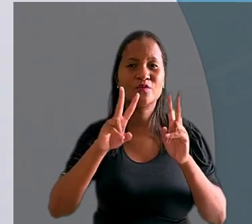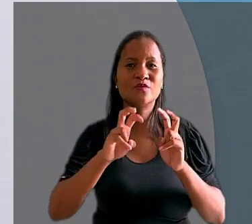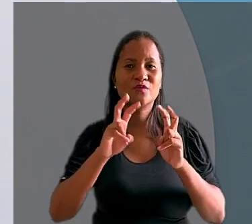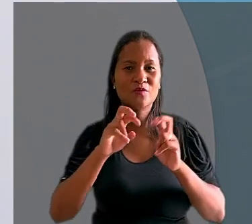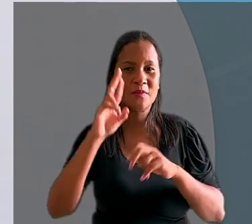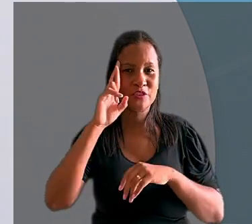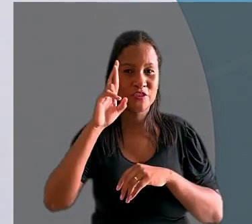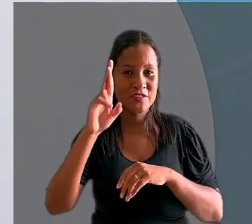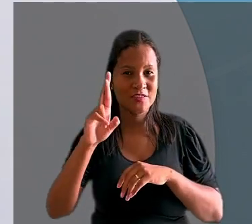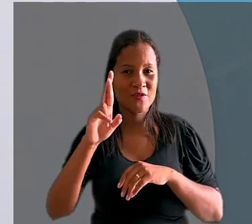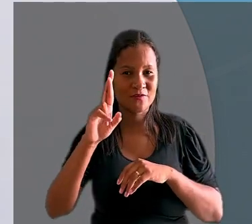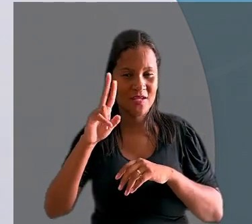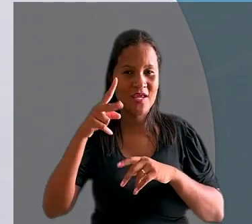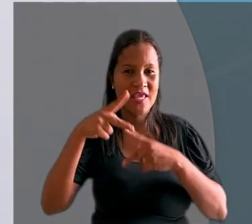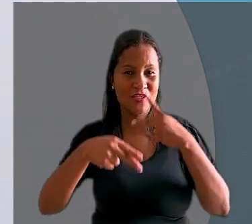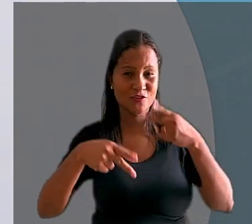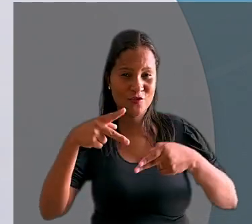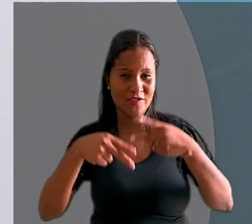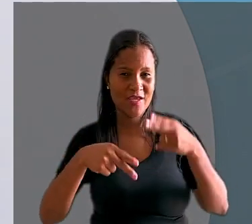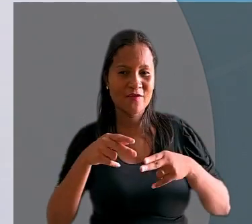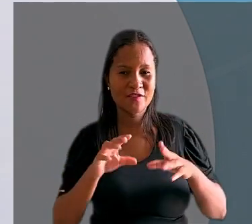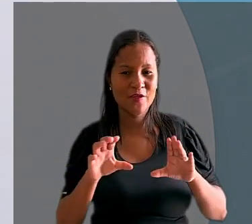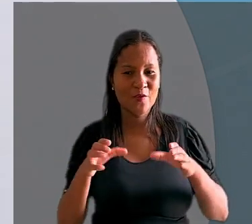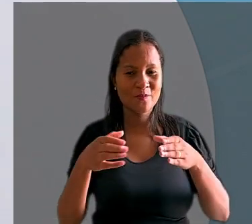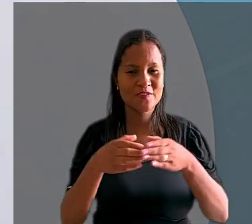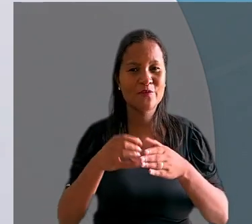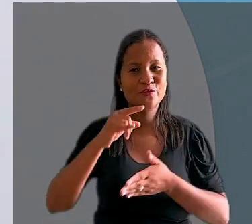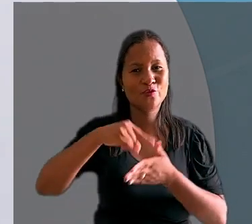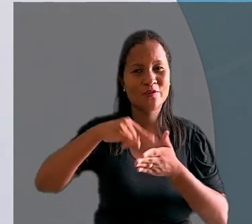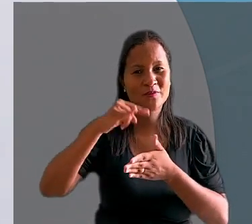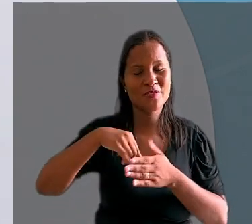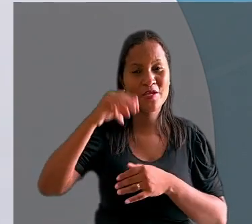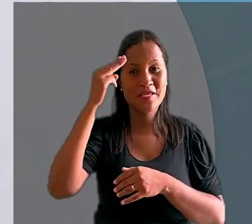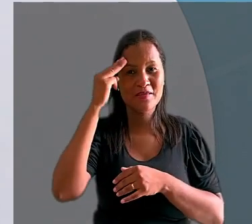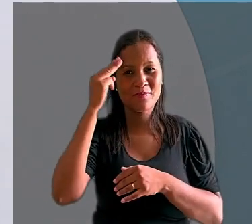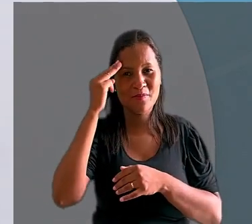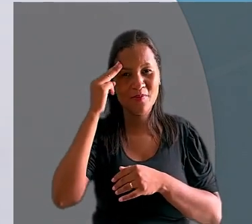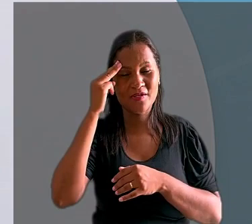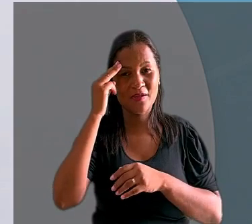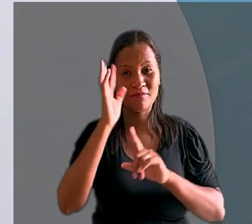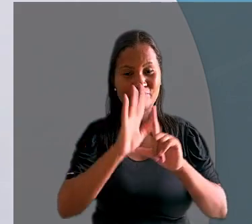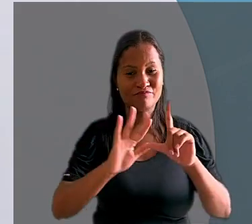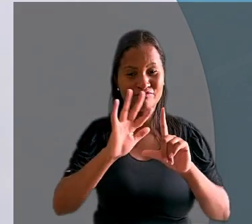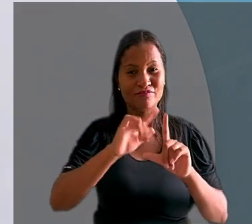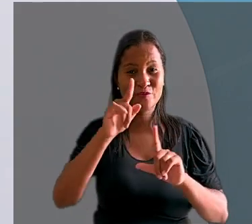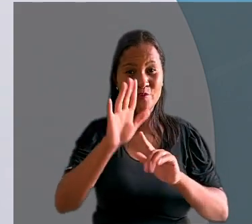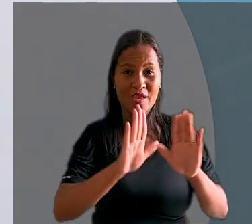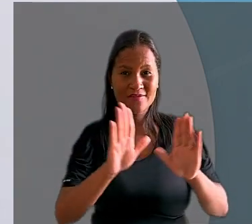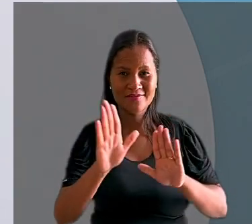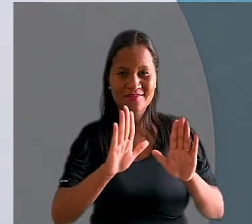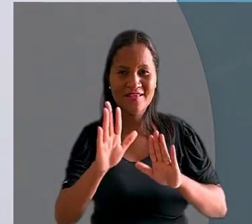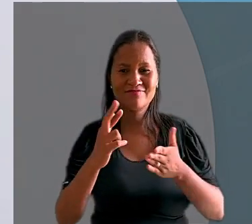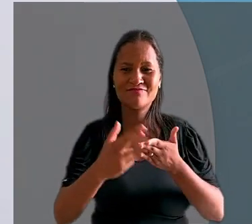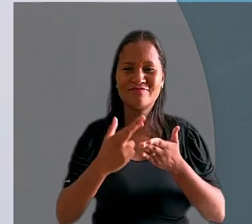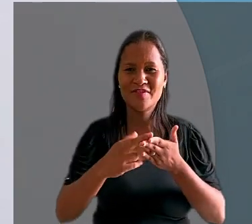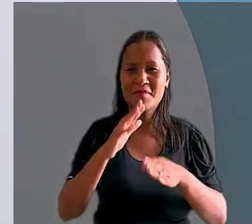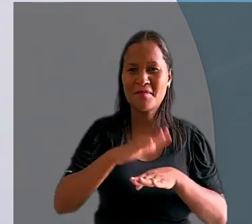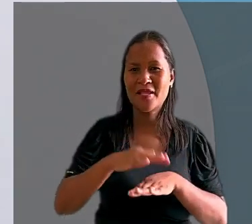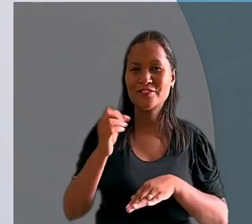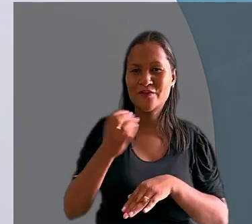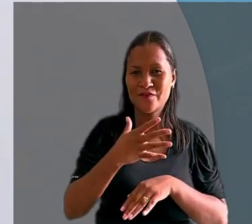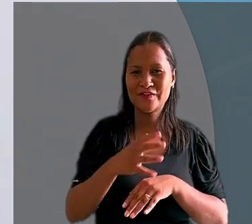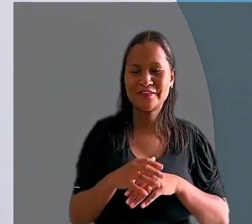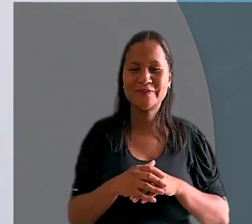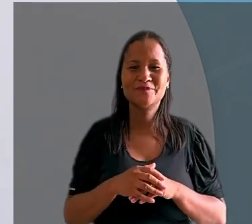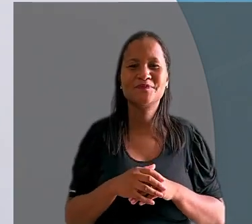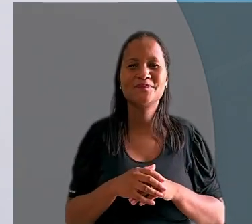pela Coordenadoria de Documentação sob a direção editorial da Comissão Permanente de Documentação e Memória. Pelo QR Code,